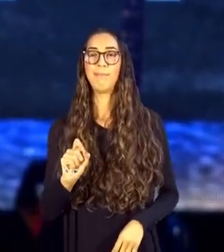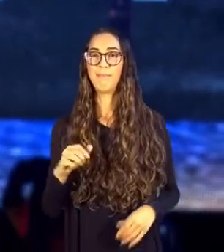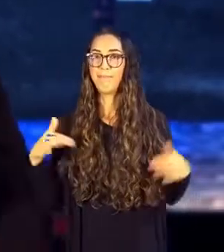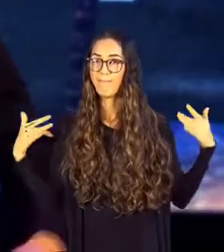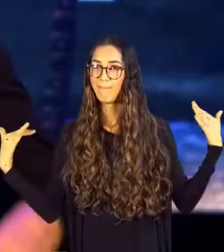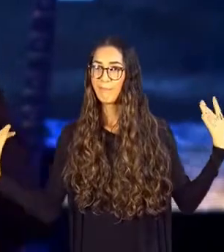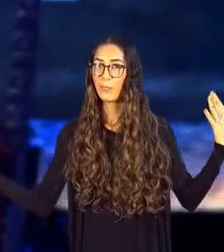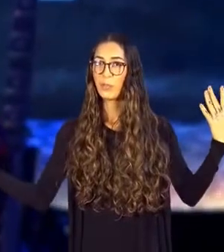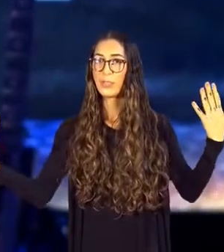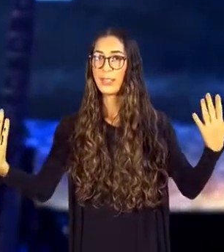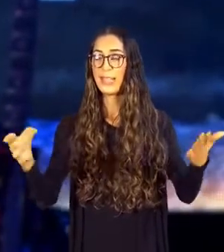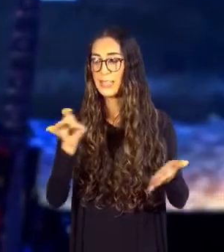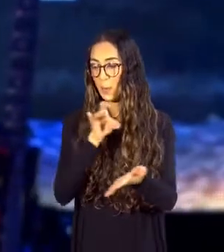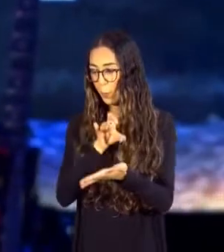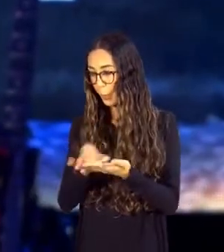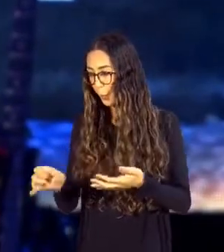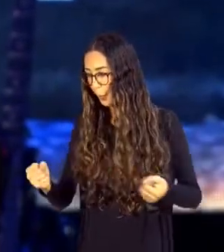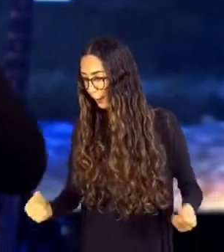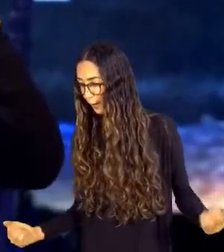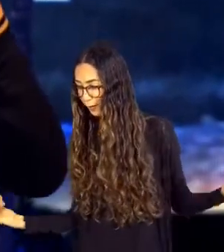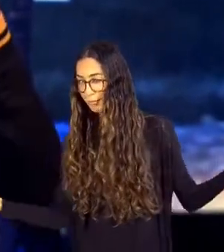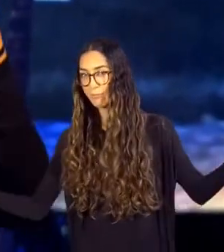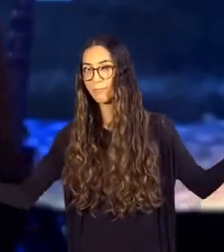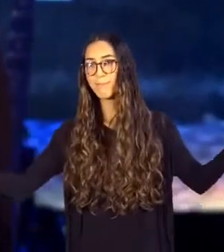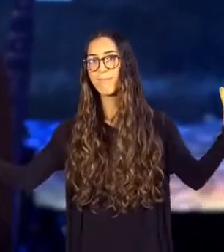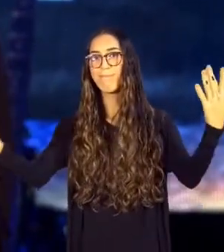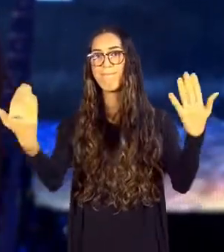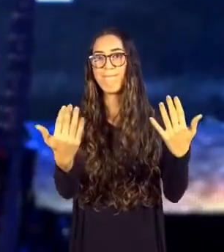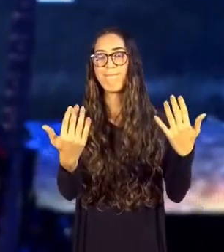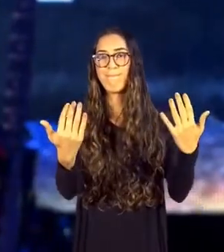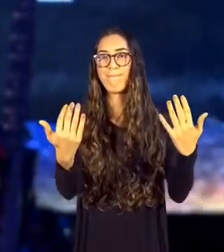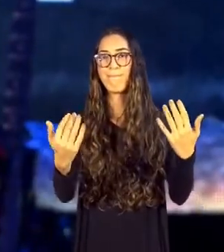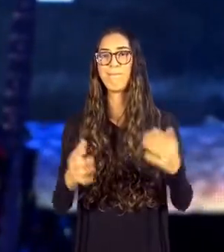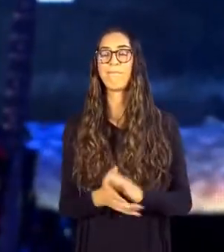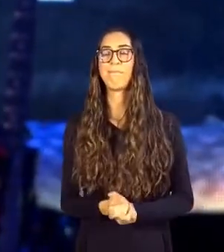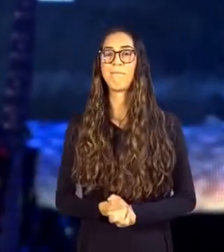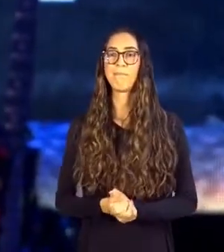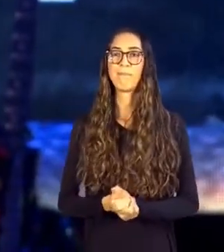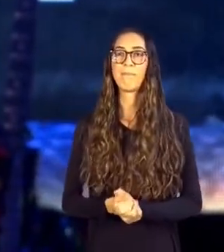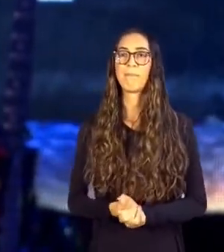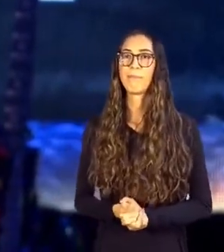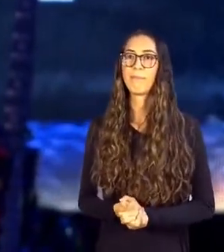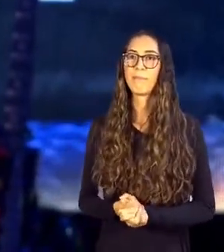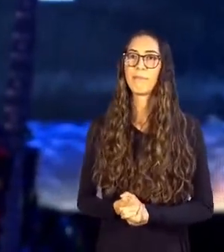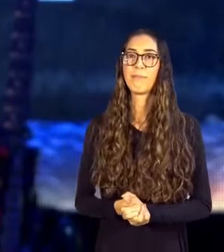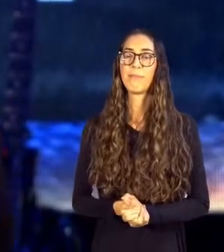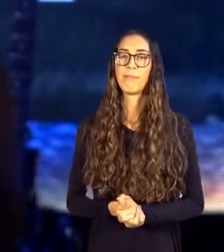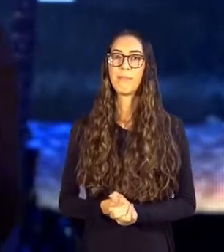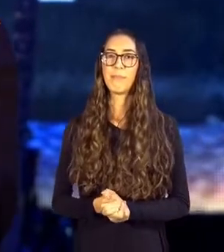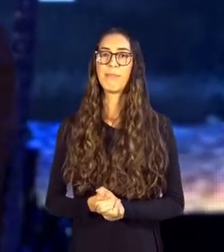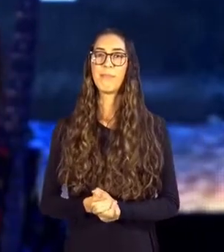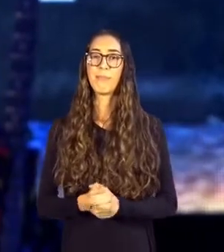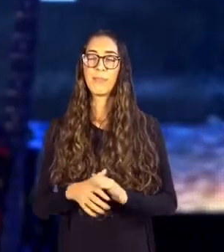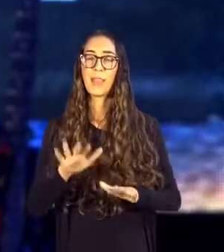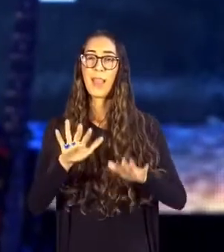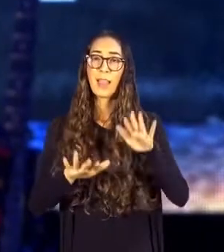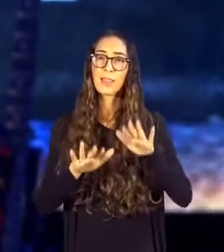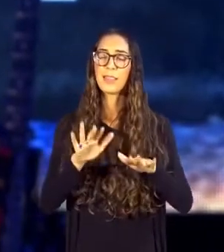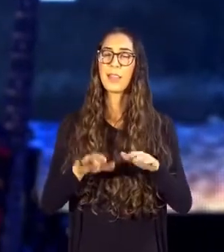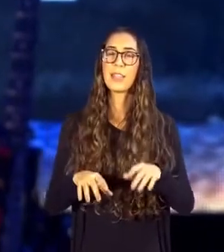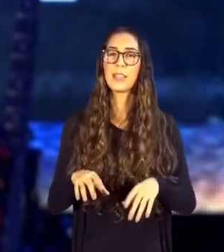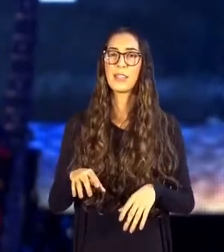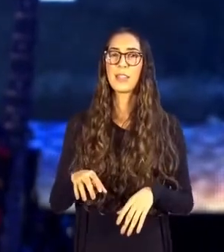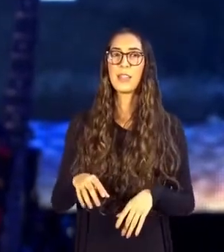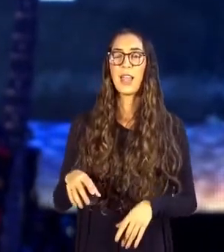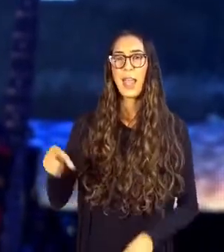que são fortalezas? São uma área da sua mente que o inimigo conseguiu, com duração, com o tempo